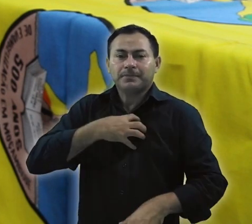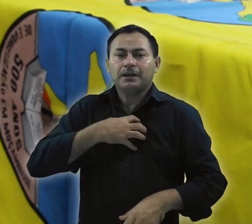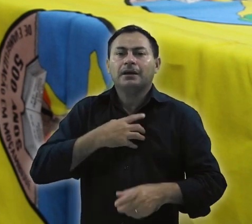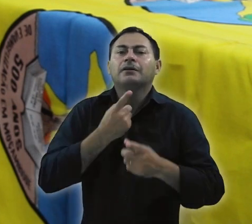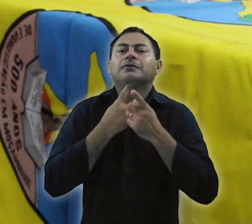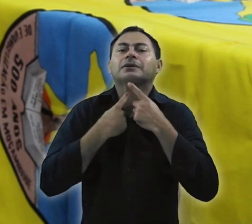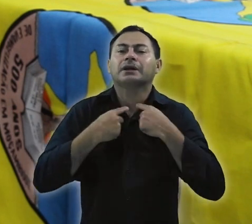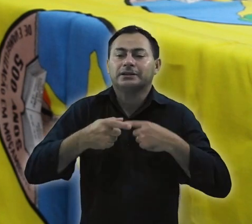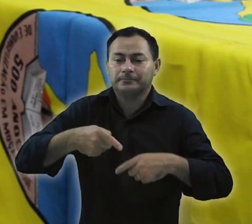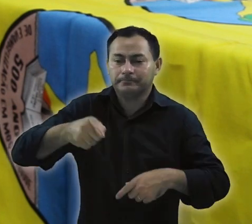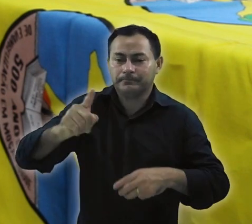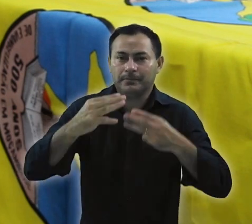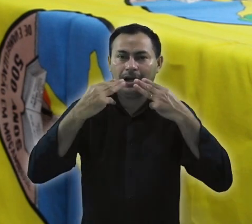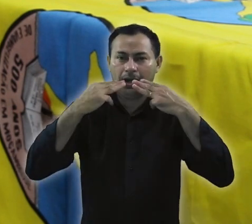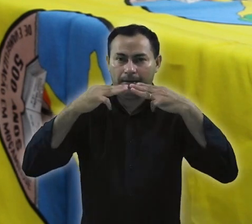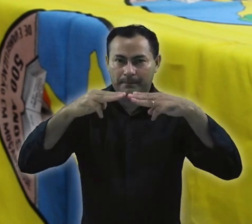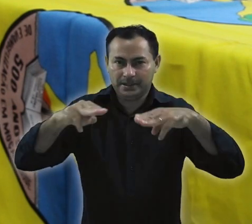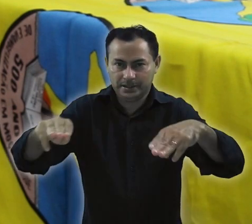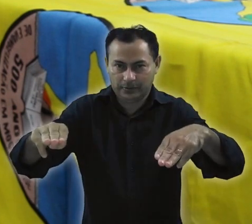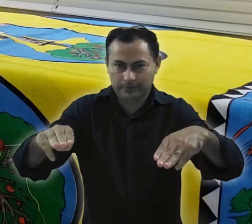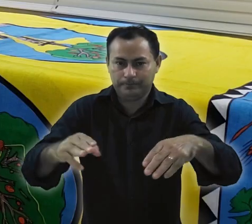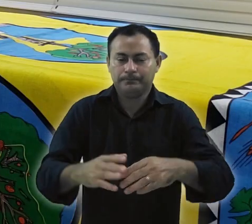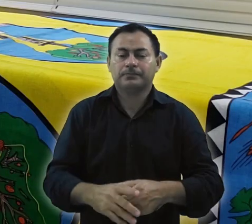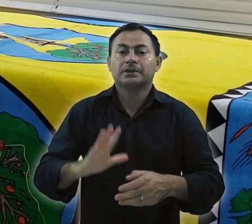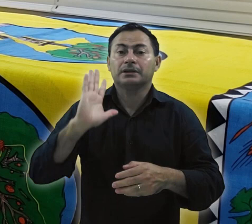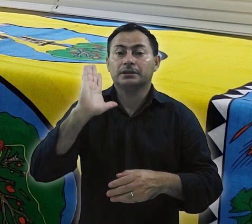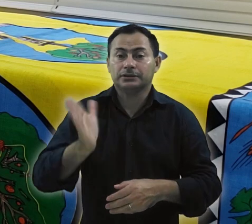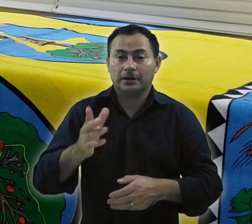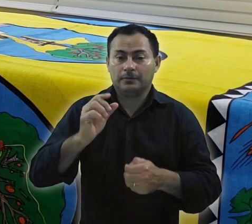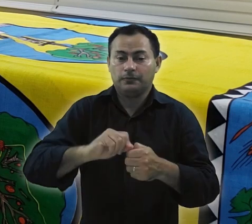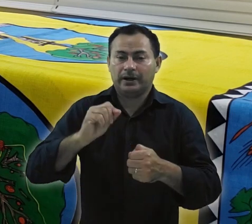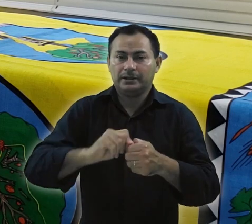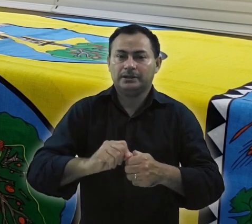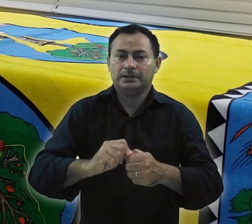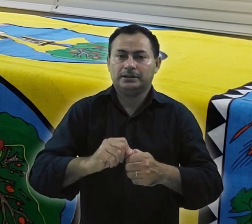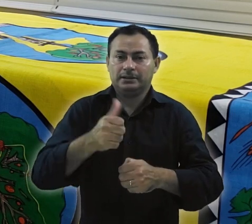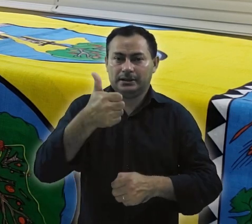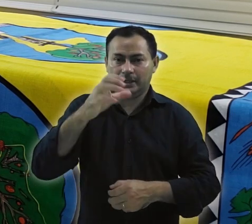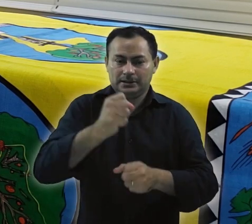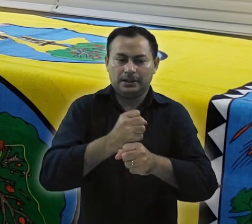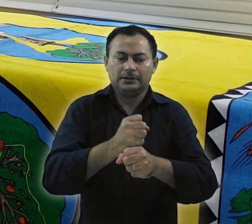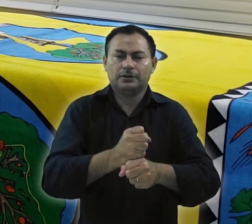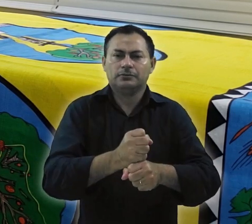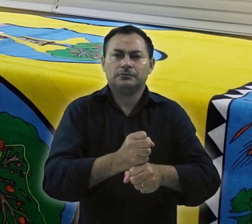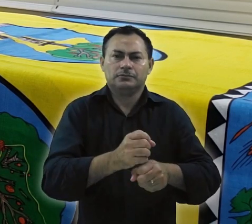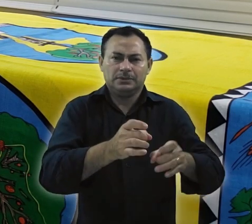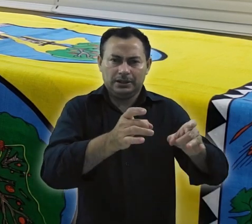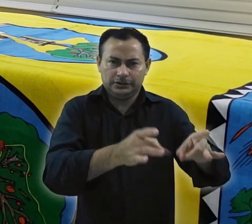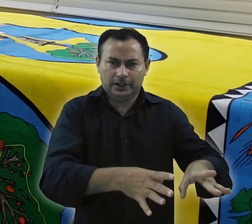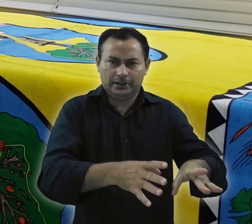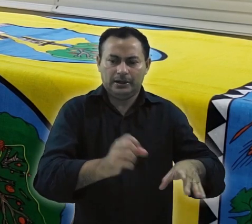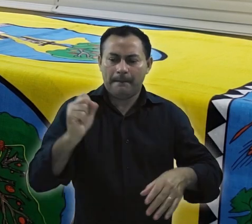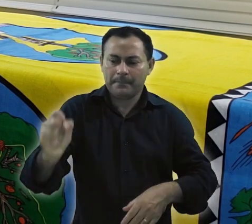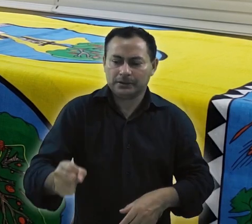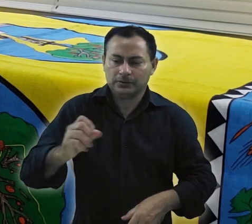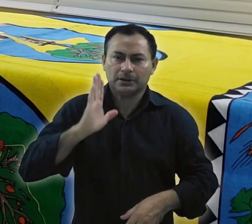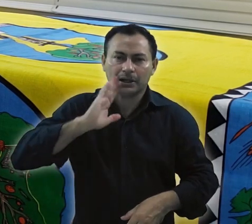despertou para a missão. Mas já faz 10 anos que eu saí da pastoral e